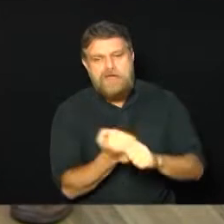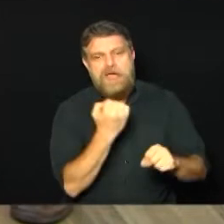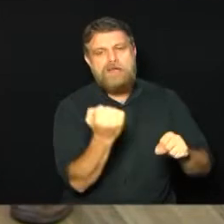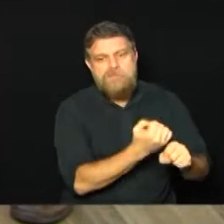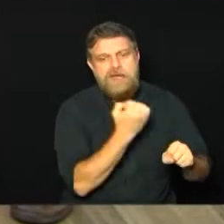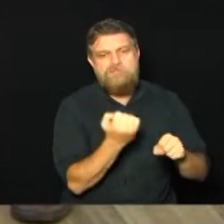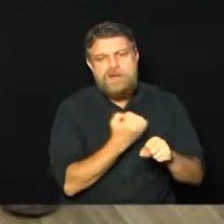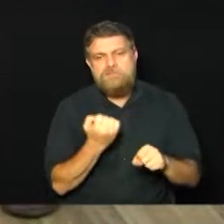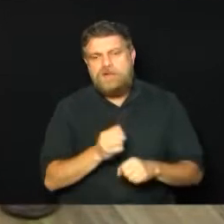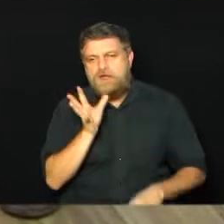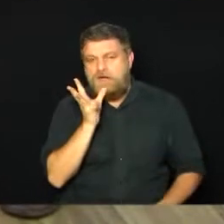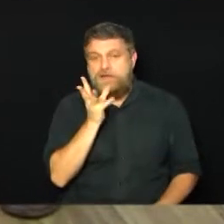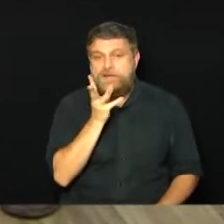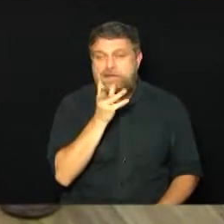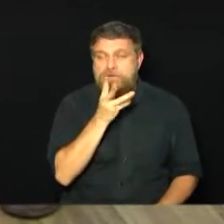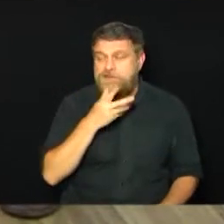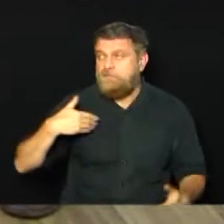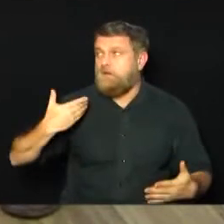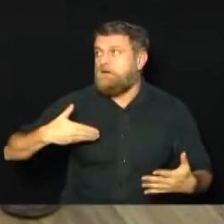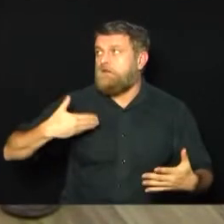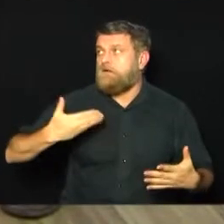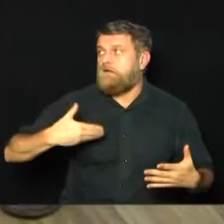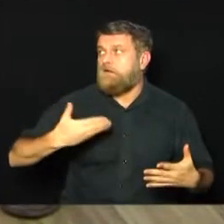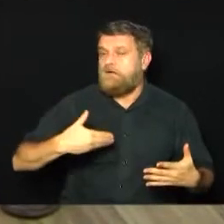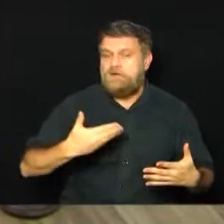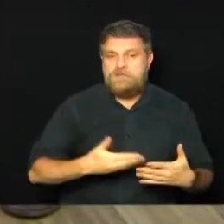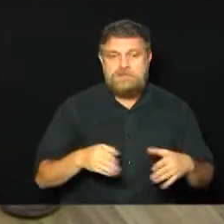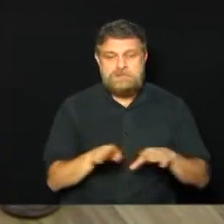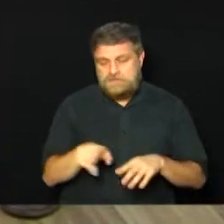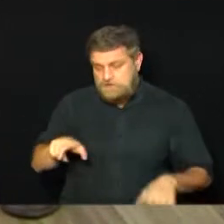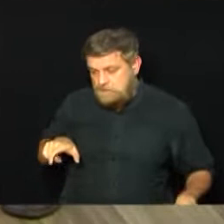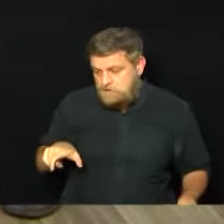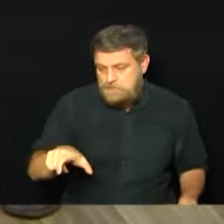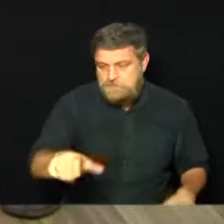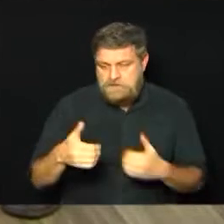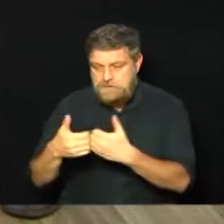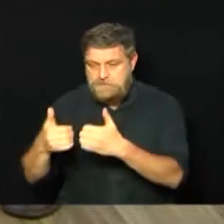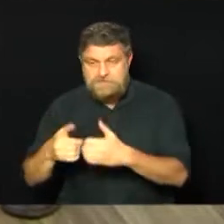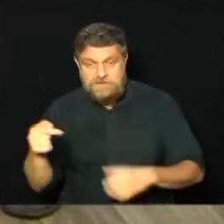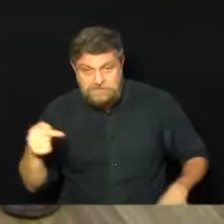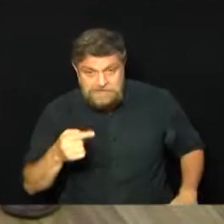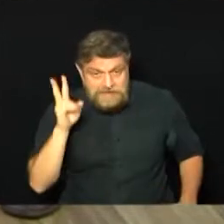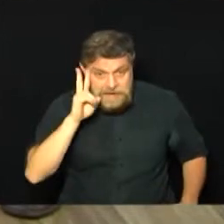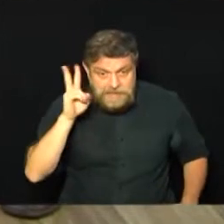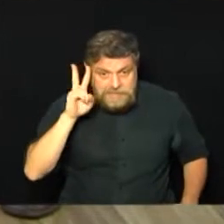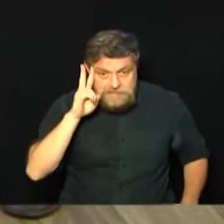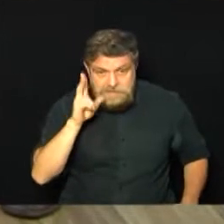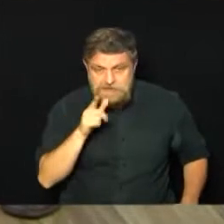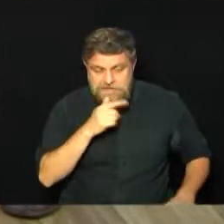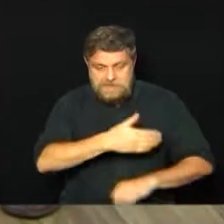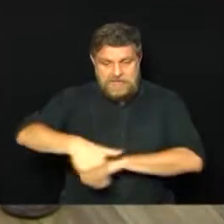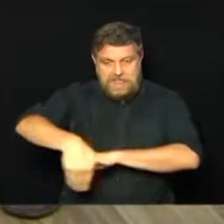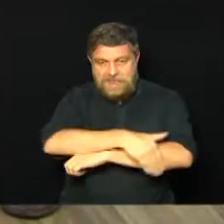concluir. Exatamente. E agora, além do BRT, a gente teve o exemplo, por exemplo, da Princesa do Oeste, que é um